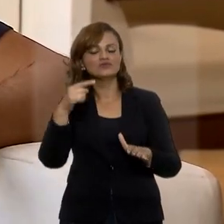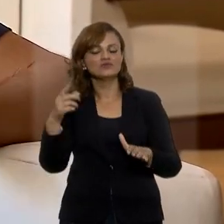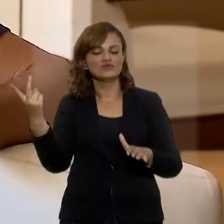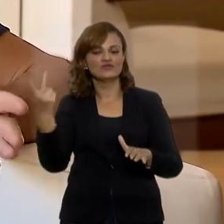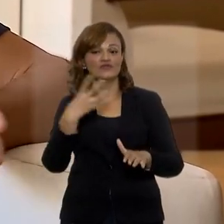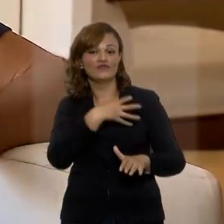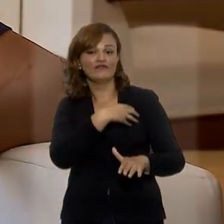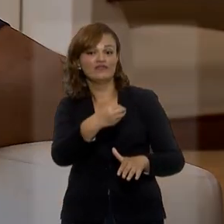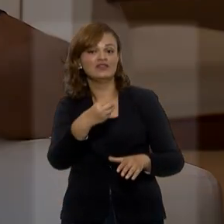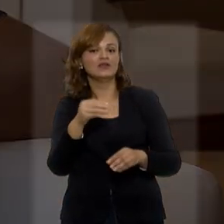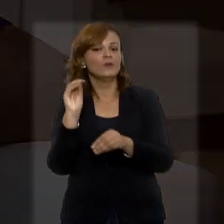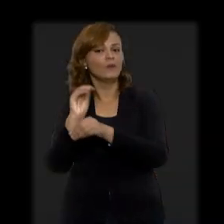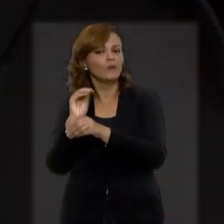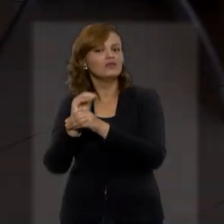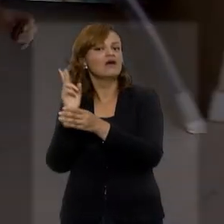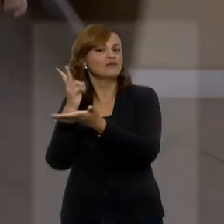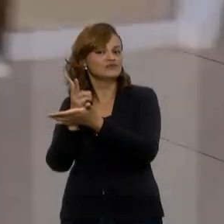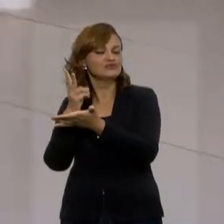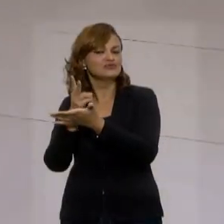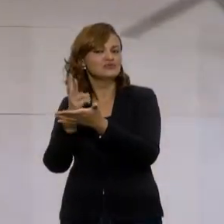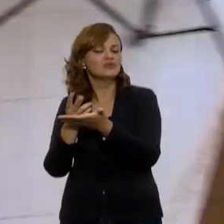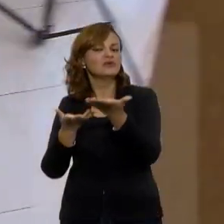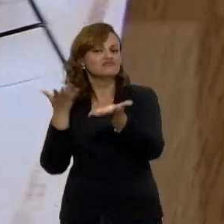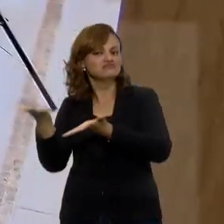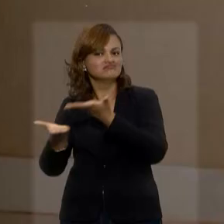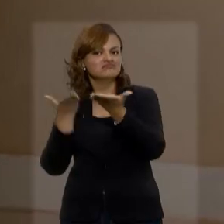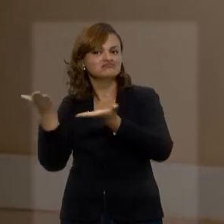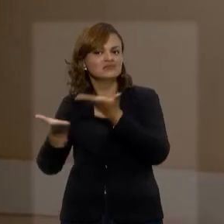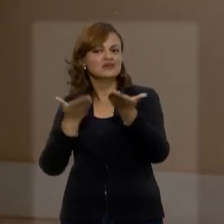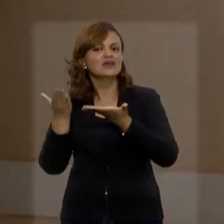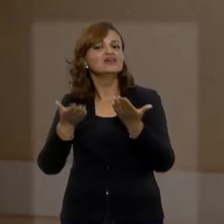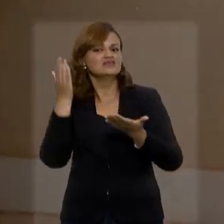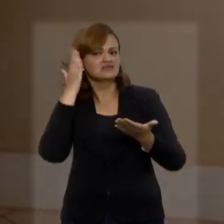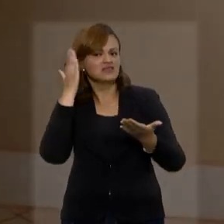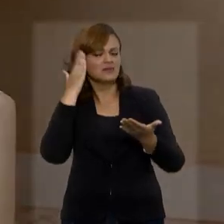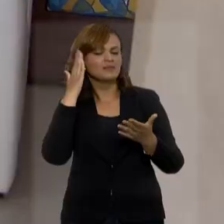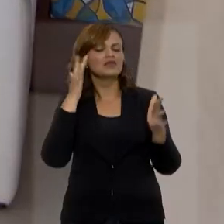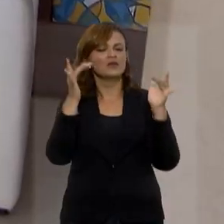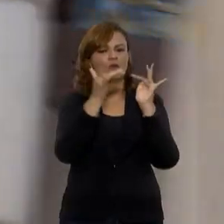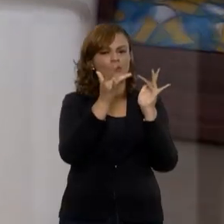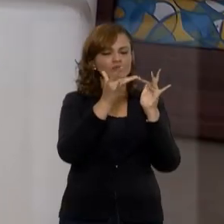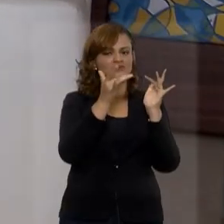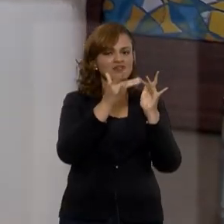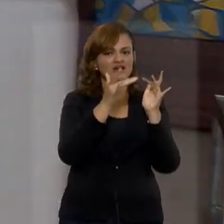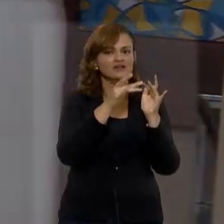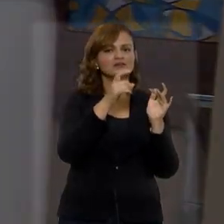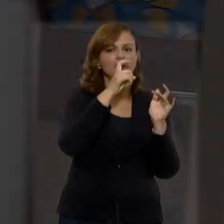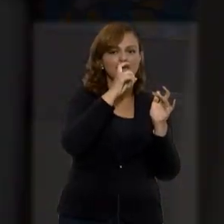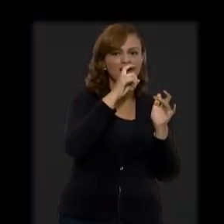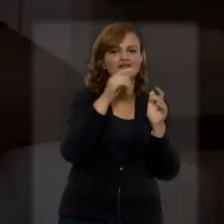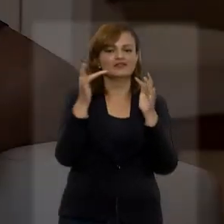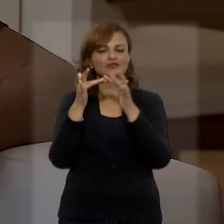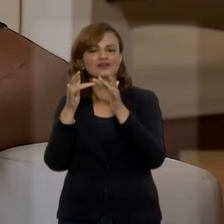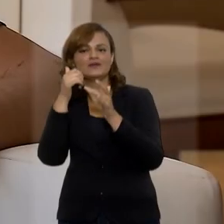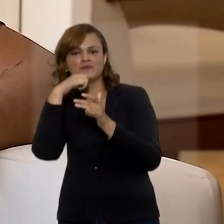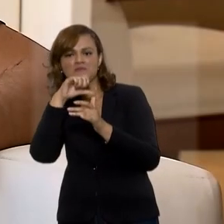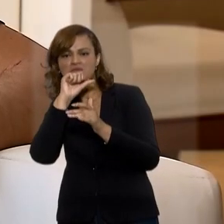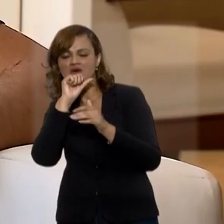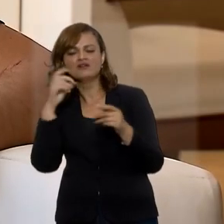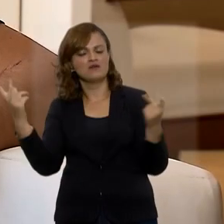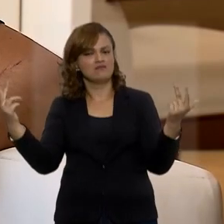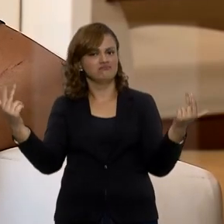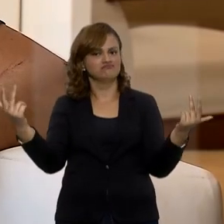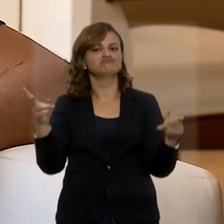no bem-estar das crianças e o quanto seria bom para eles ter contato tanto com o pai